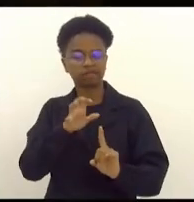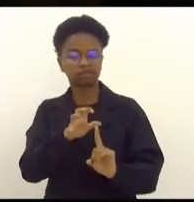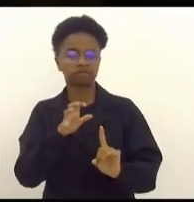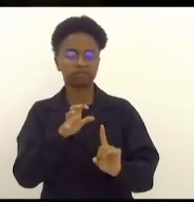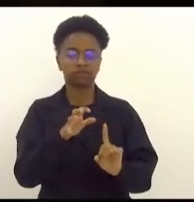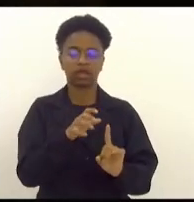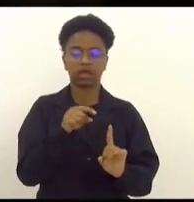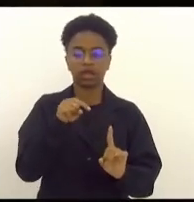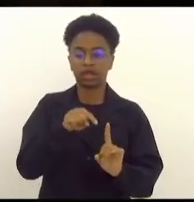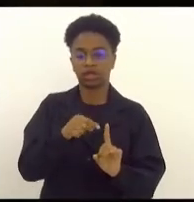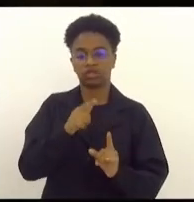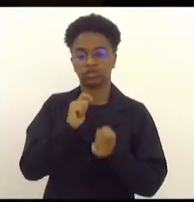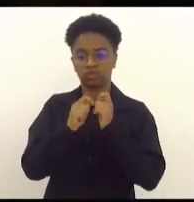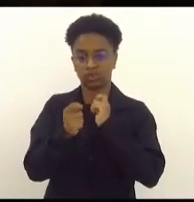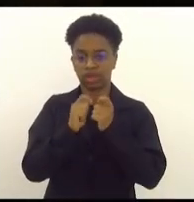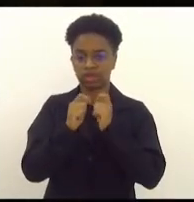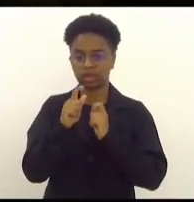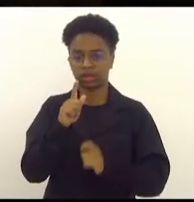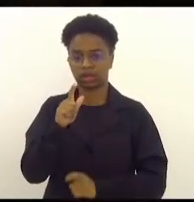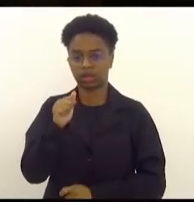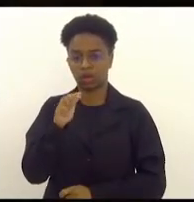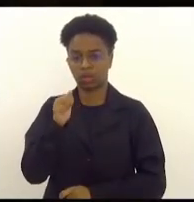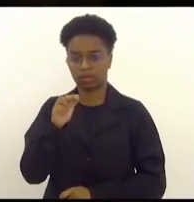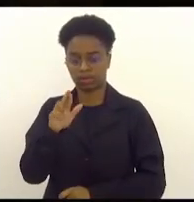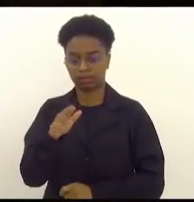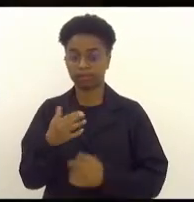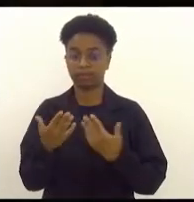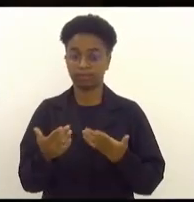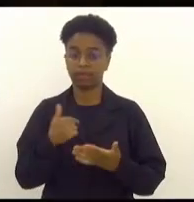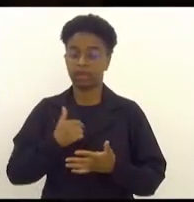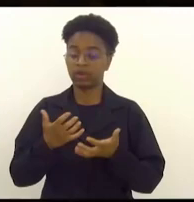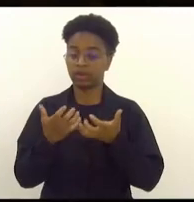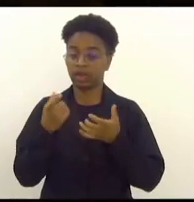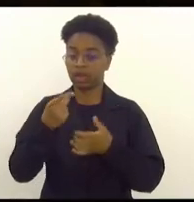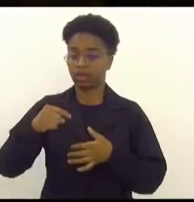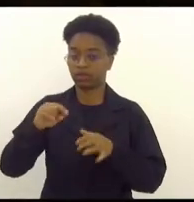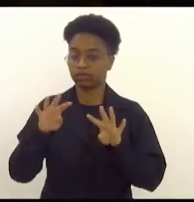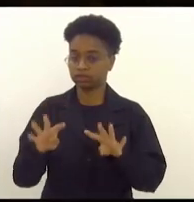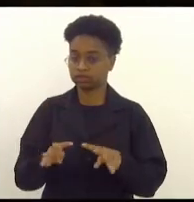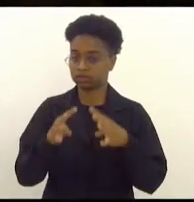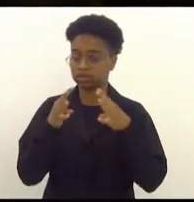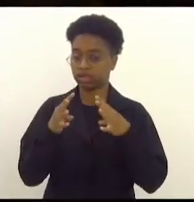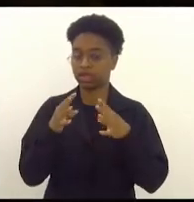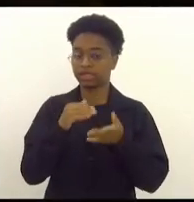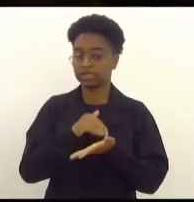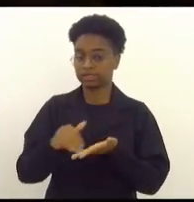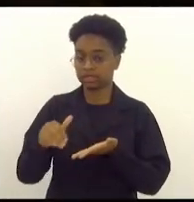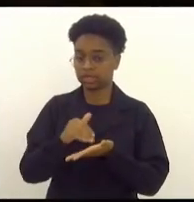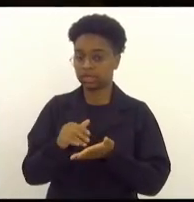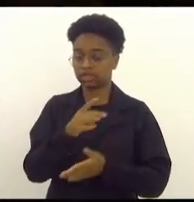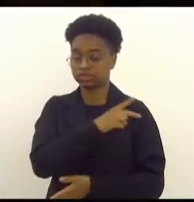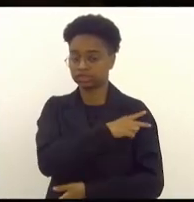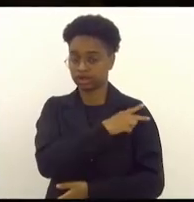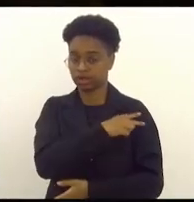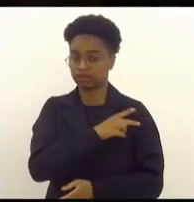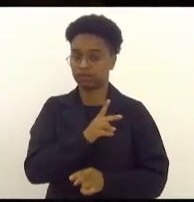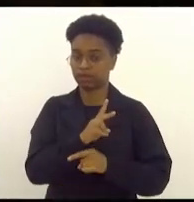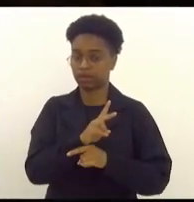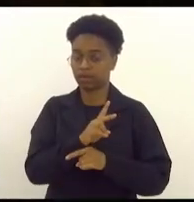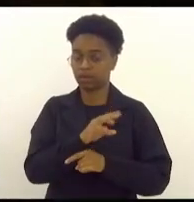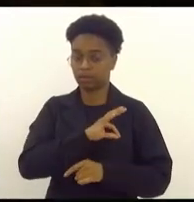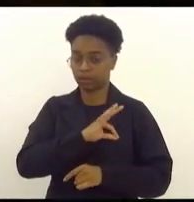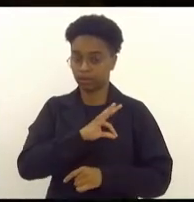o jornalista Glauber eu queria que chamar atenção do secretário chefe da Polícia Civil